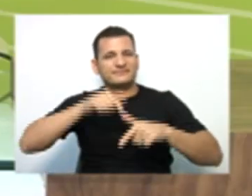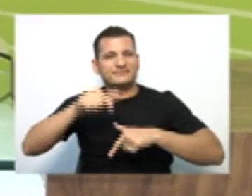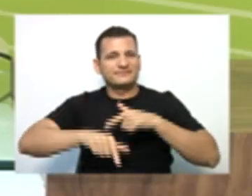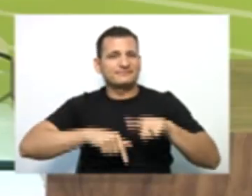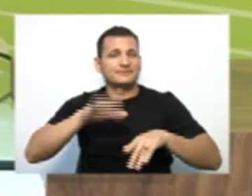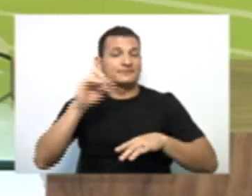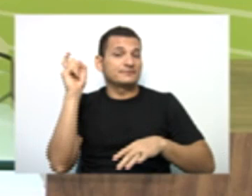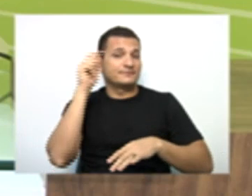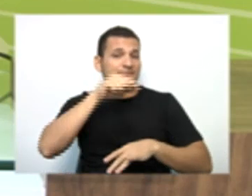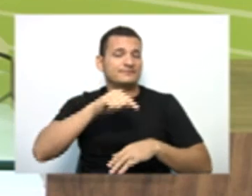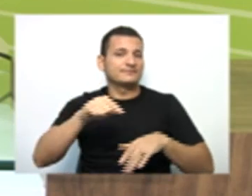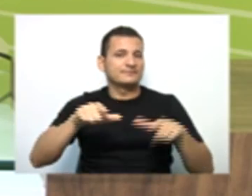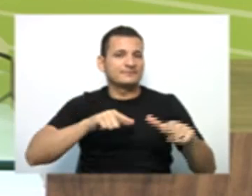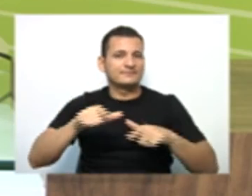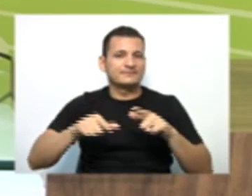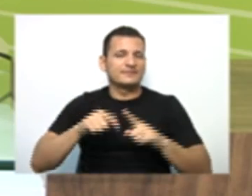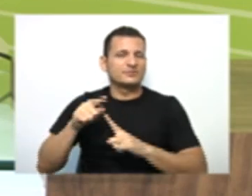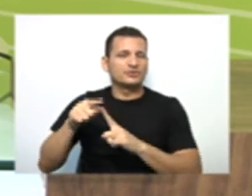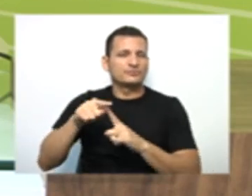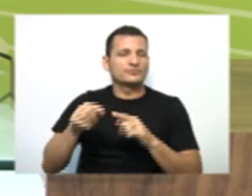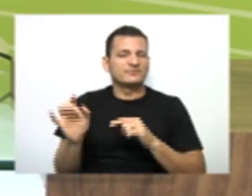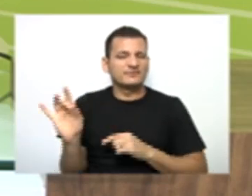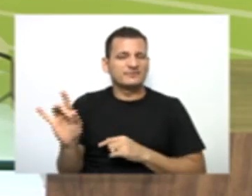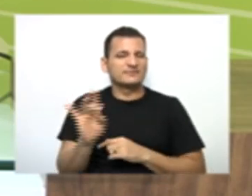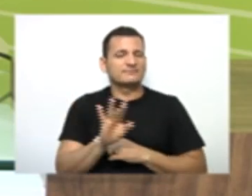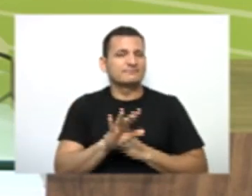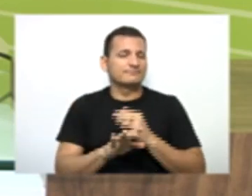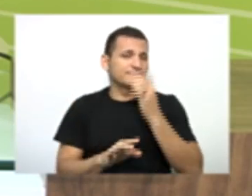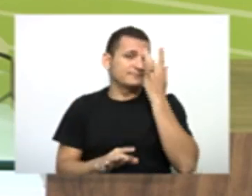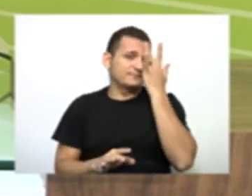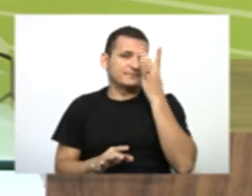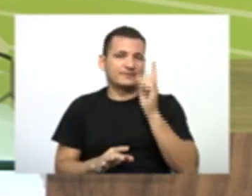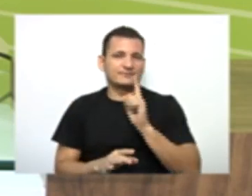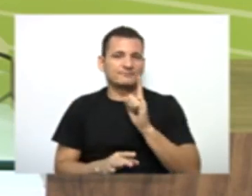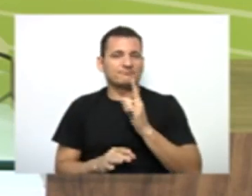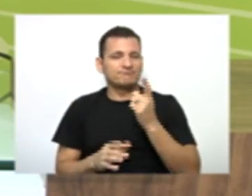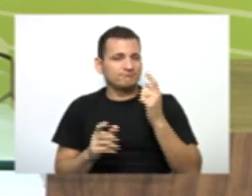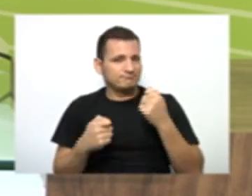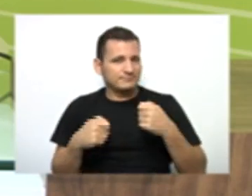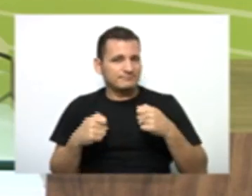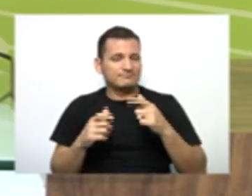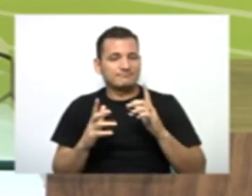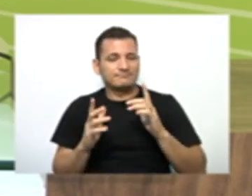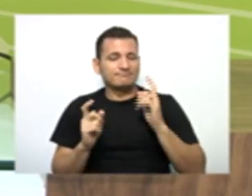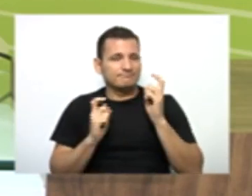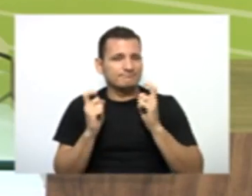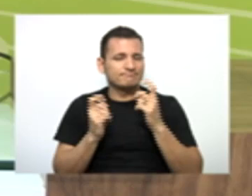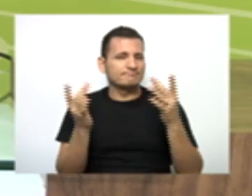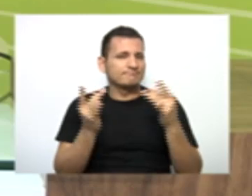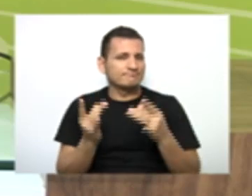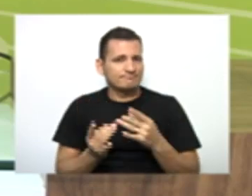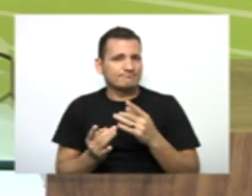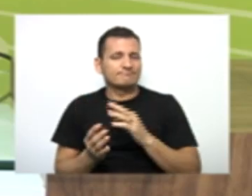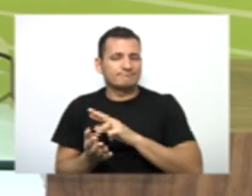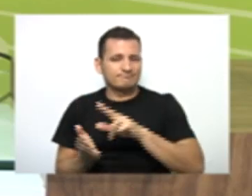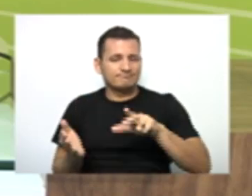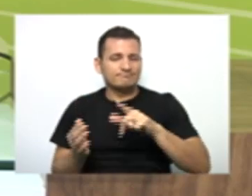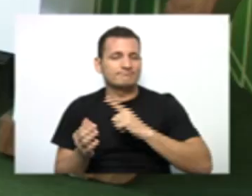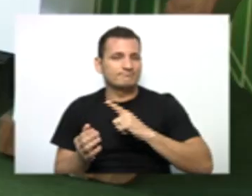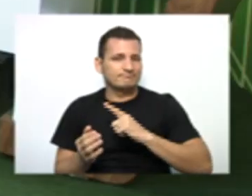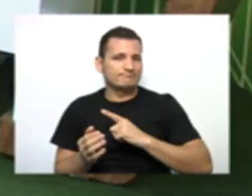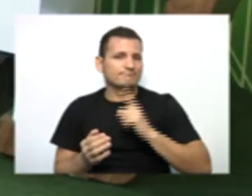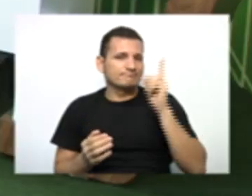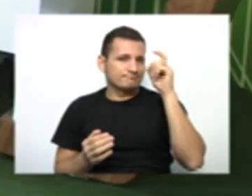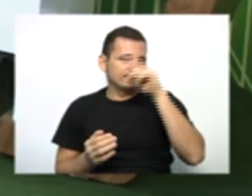difícil a gente ter que trabalhar para cada tipo de resolução. Não é muito fácil, não. Verdade. A gente tem que se preocupar com esses pequenos detalhes aí de pixel. É muito difícil mesmo.